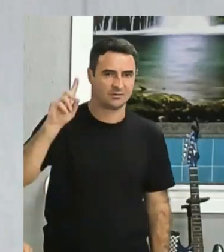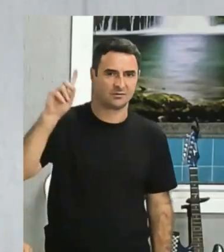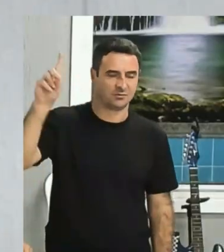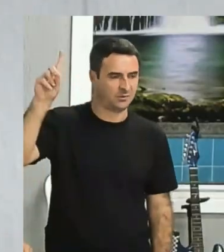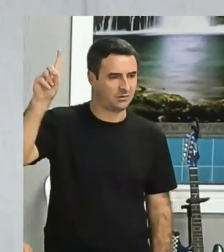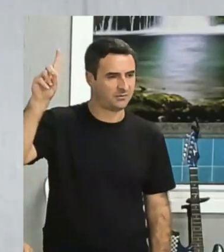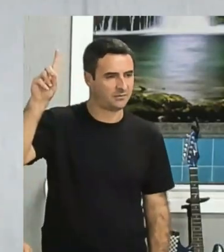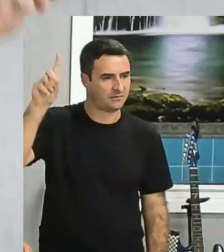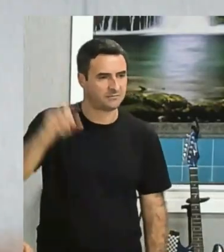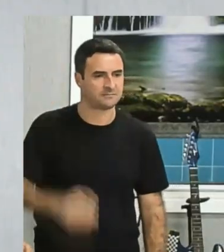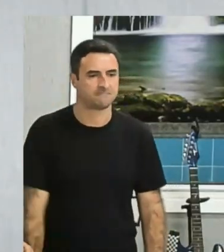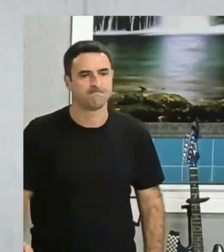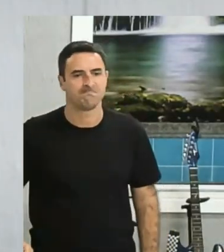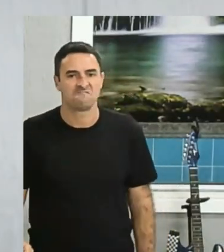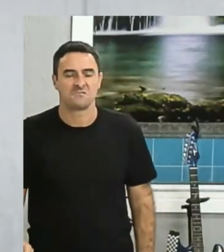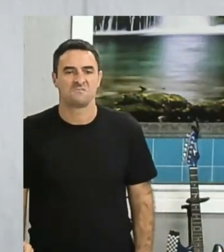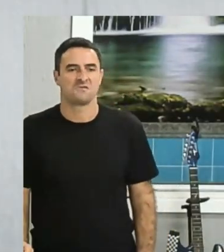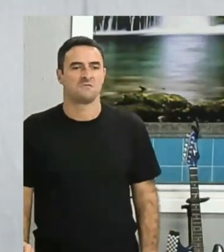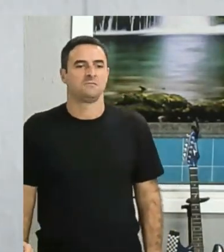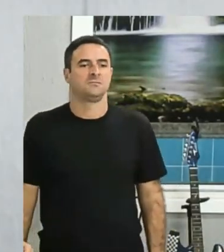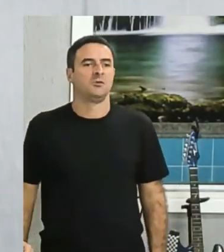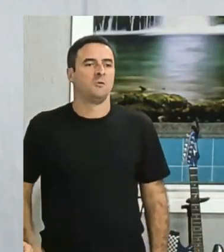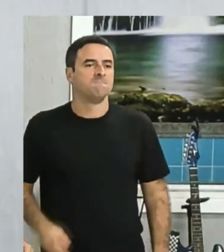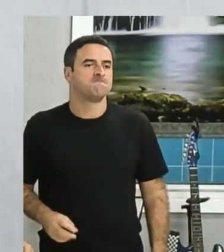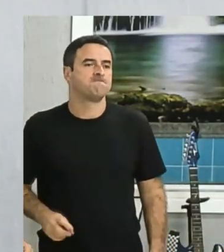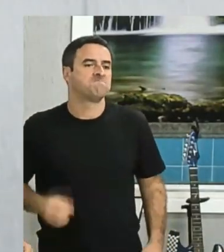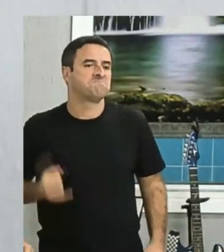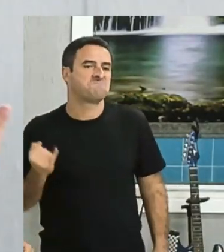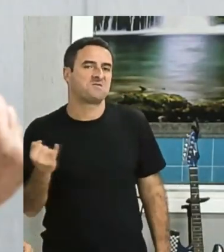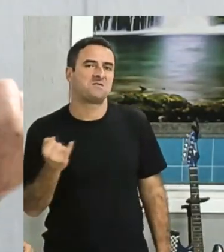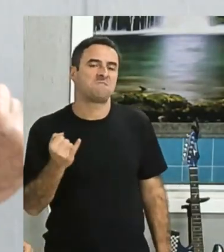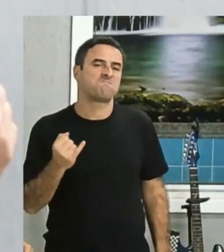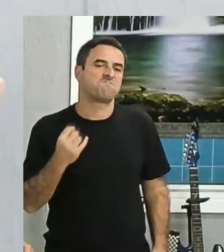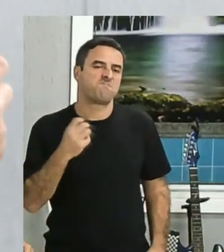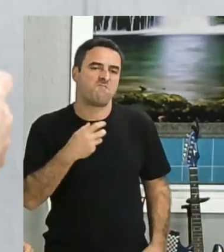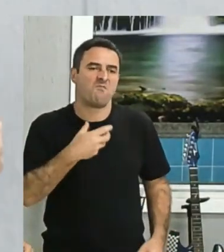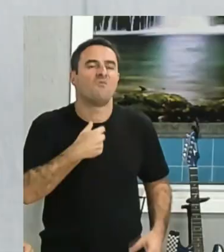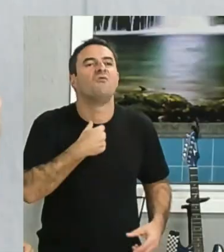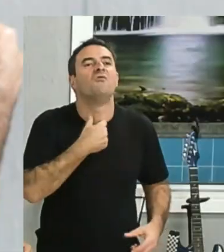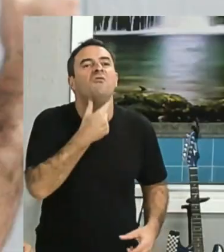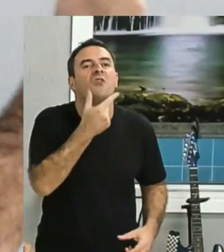seu povo. Uma grande voz.